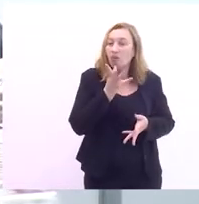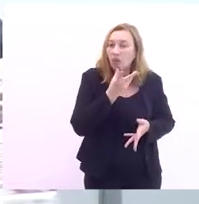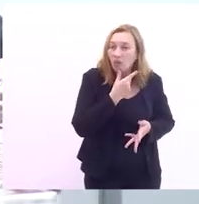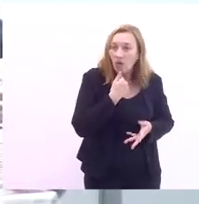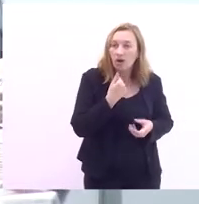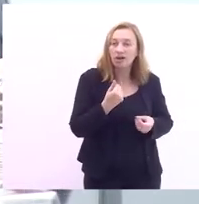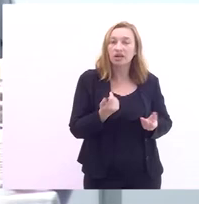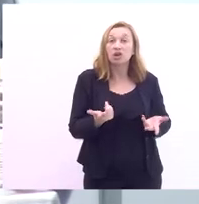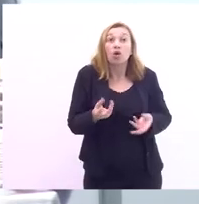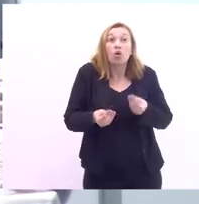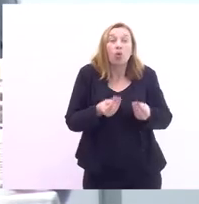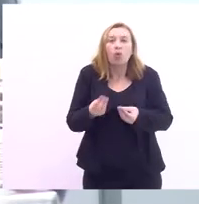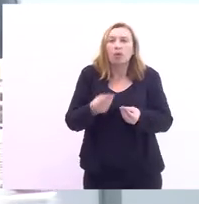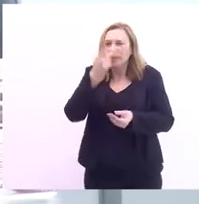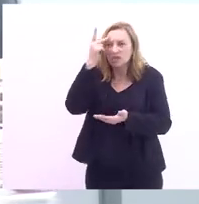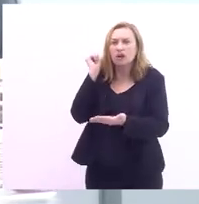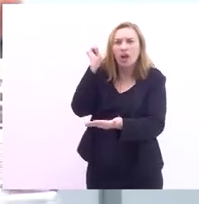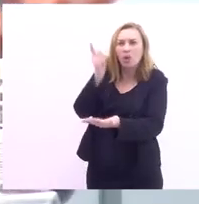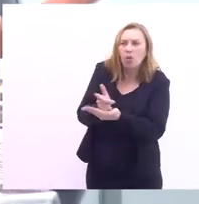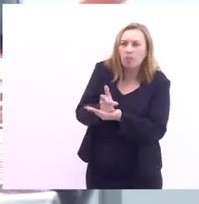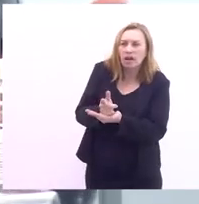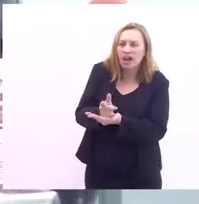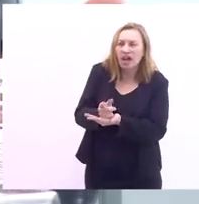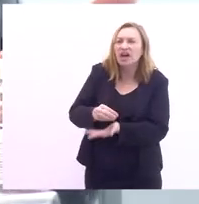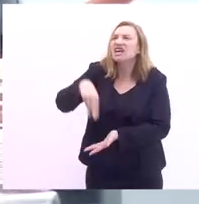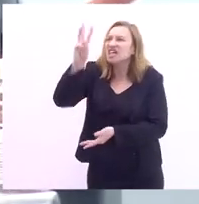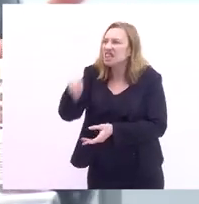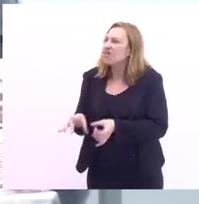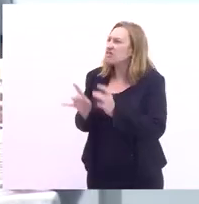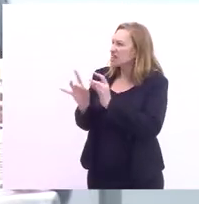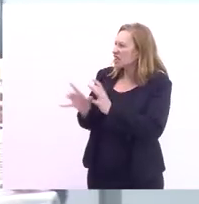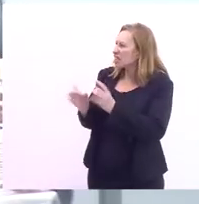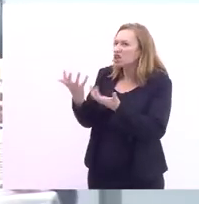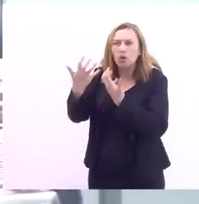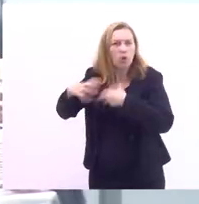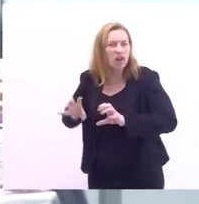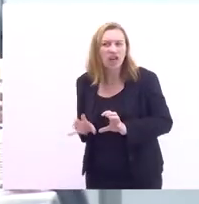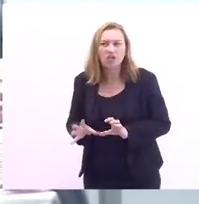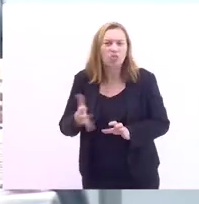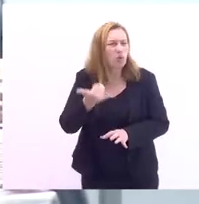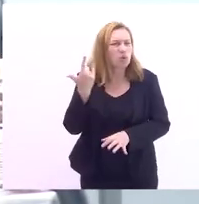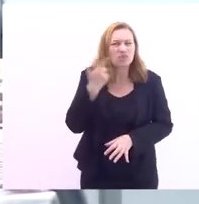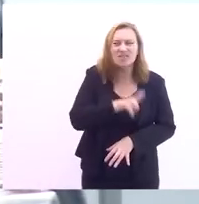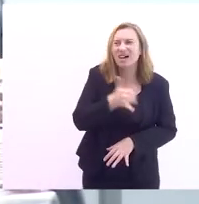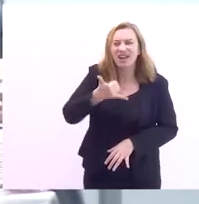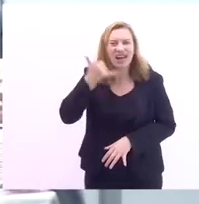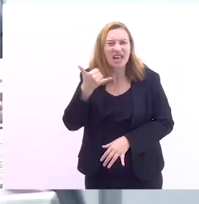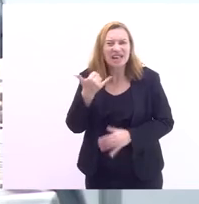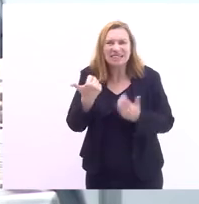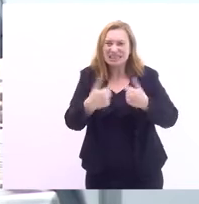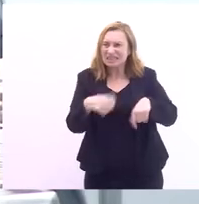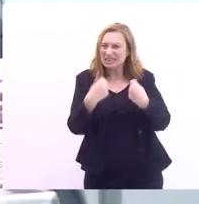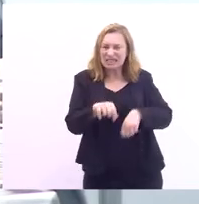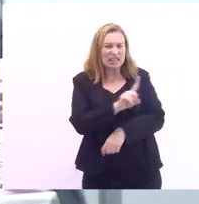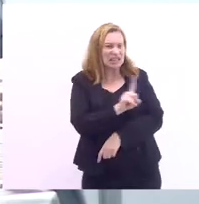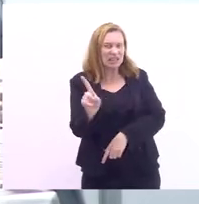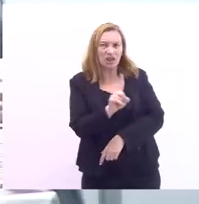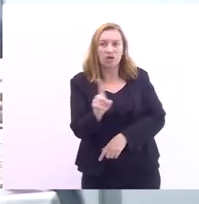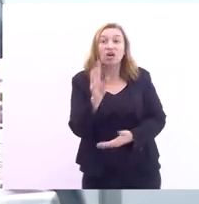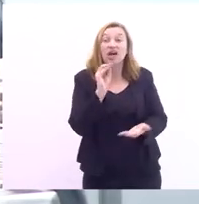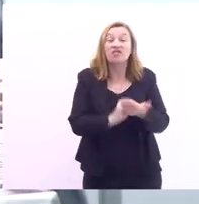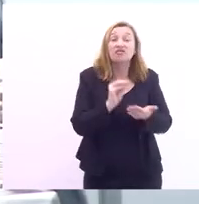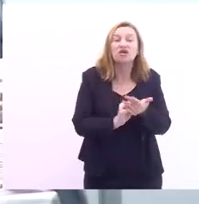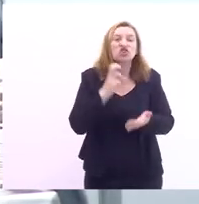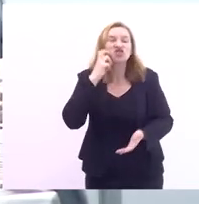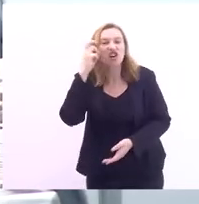quer comprar alguma coisa e quem quer vender não quer vender, não consegue fazer uma ligação. E não é por necessidade, é o meio de demanda, não. É falta de